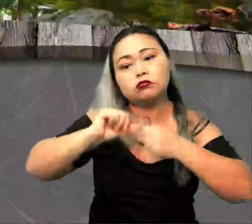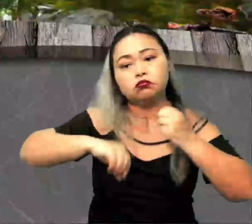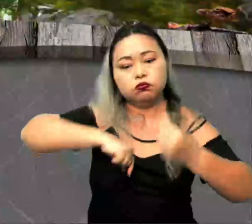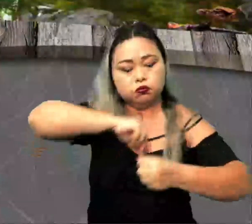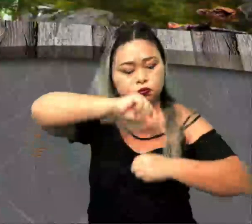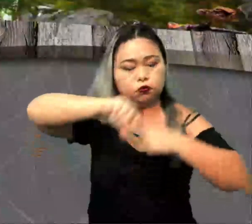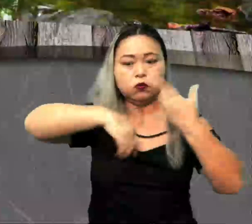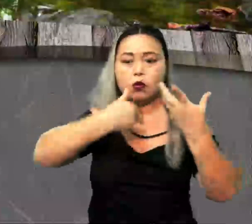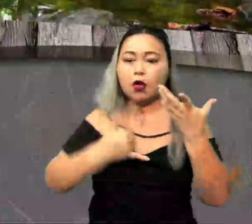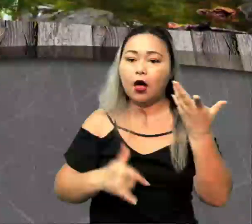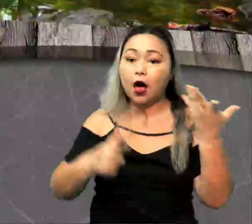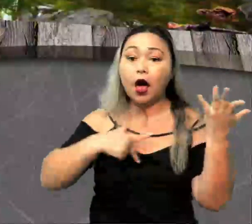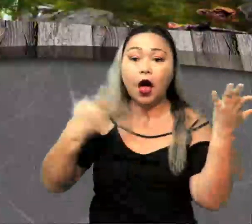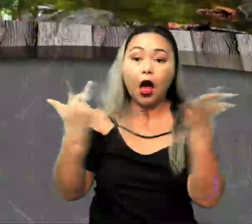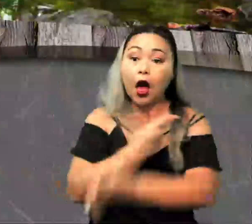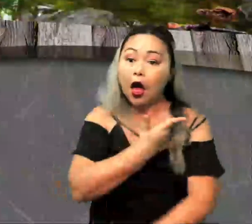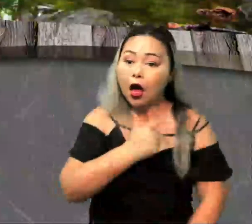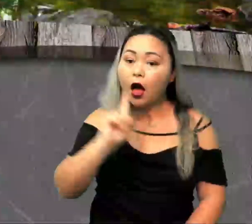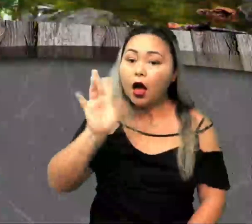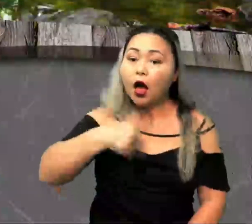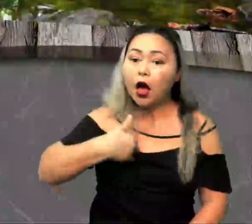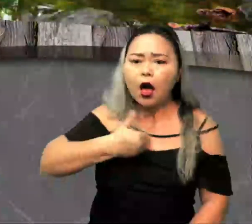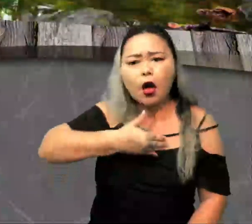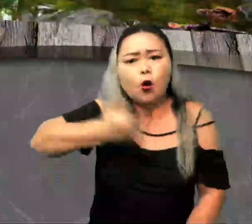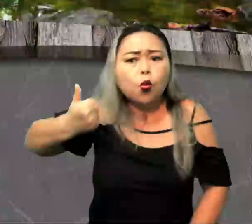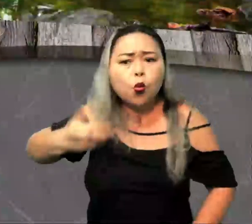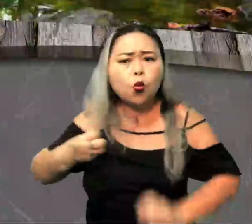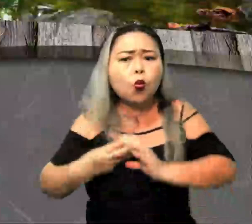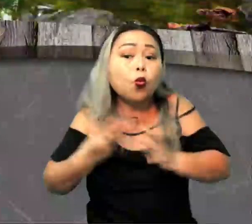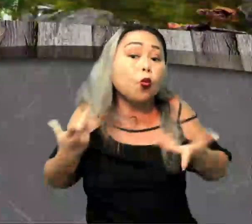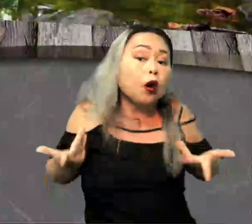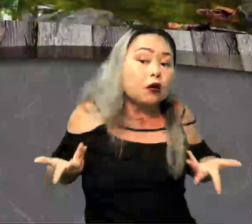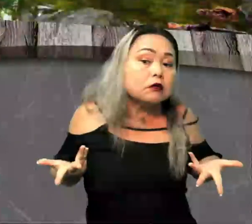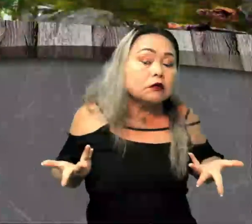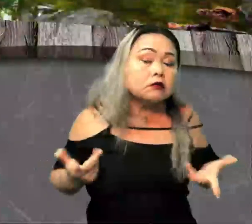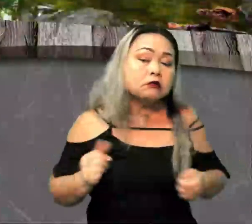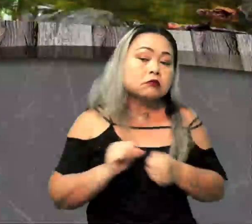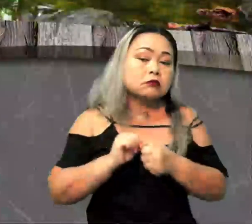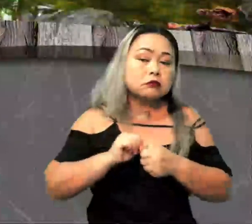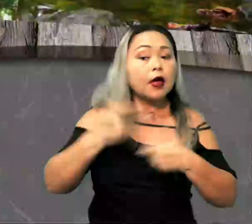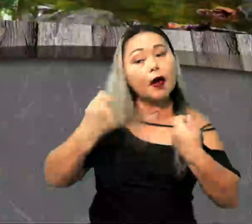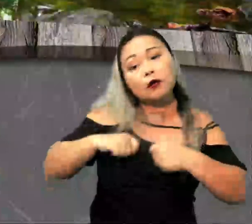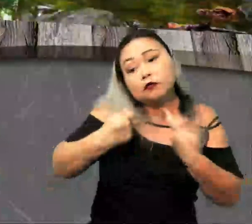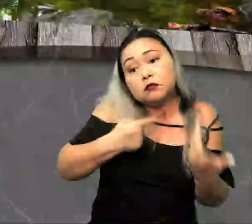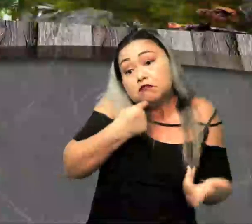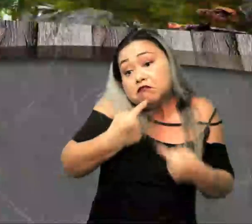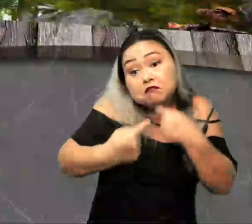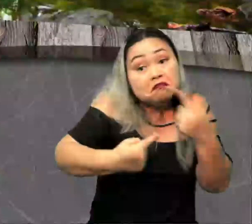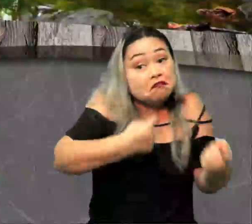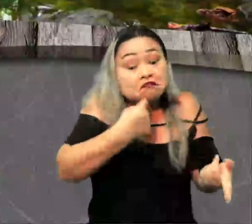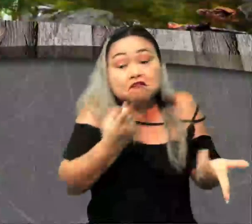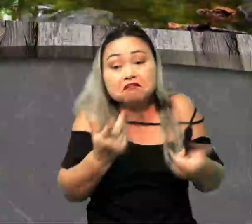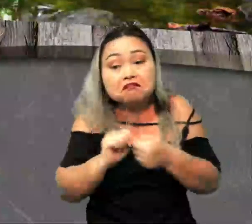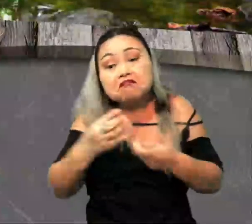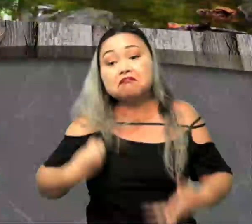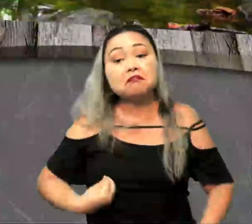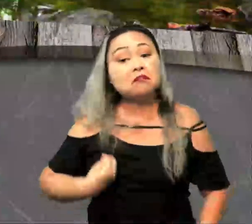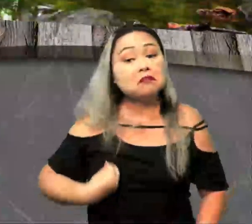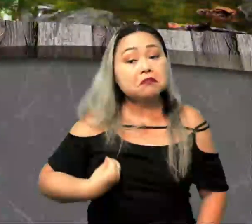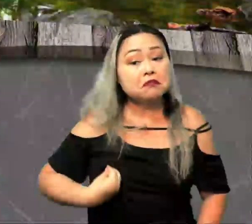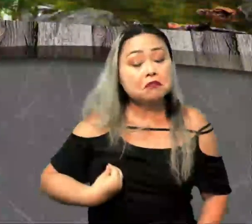acontecendo. Então, se tirar, não tem como ela produzir essas vias metabólicas, não tem como esse organismo